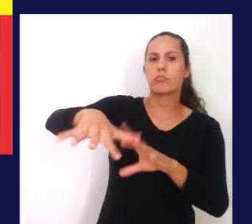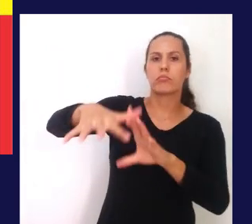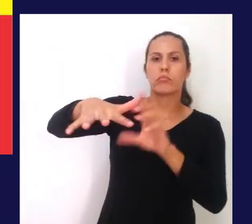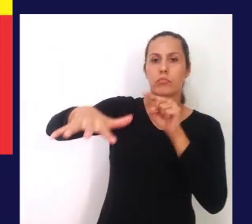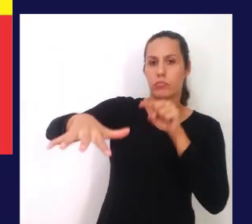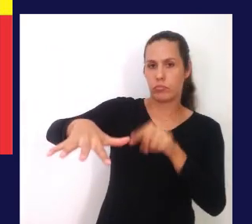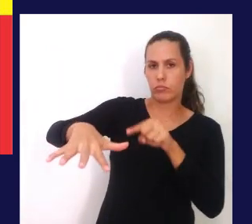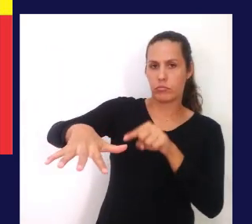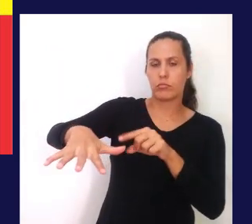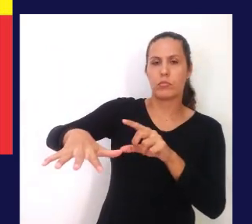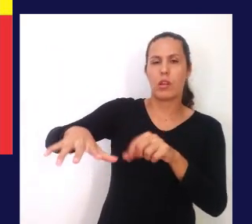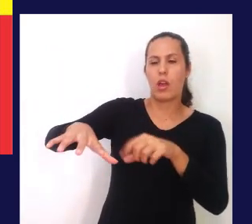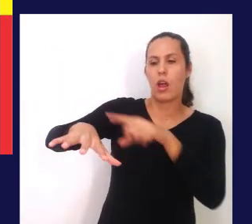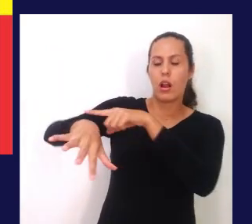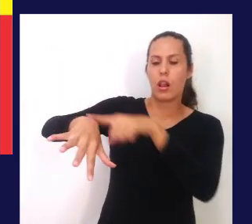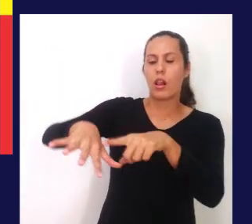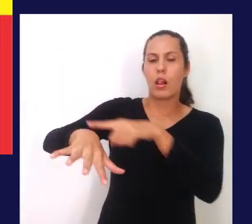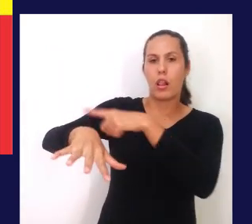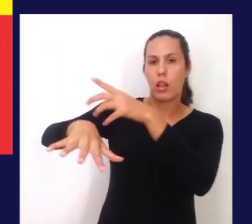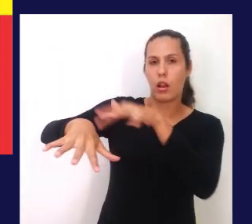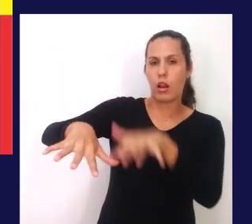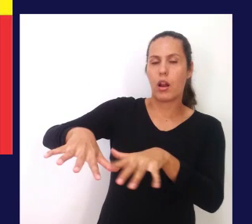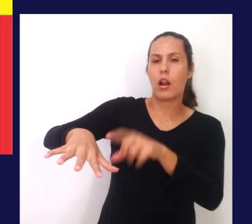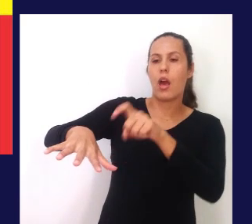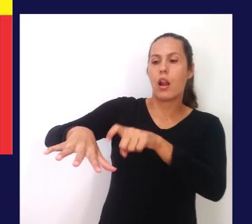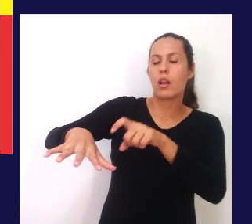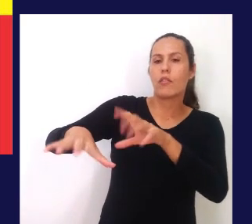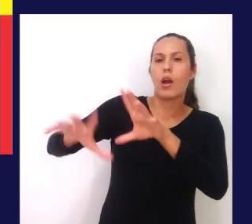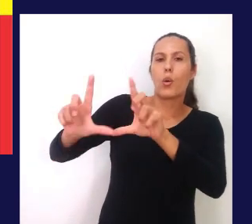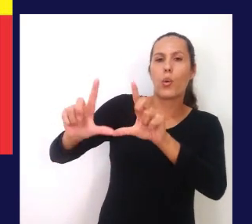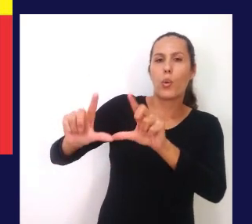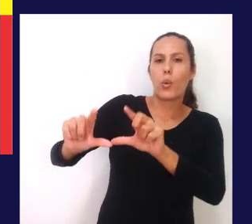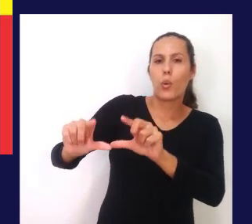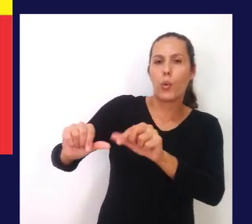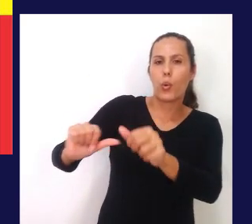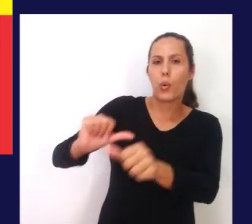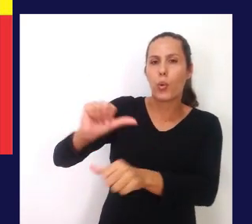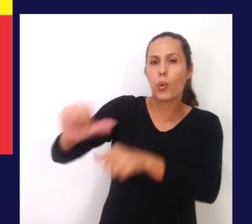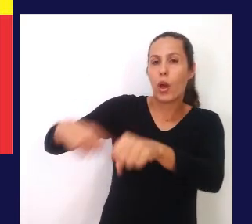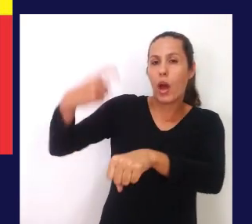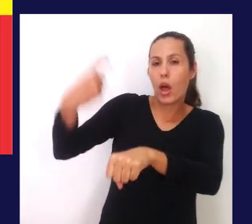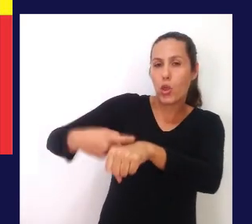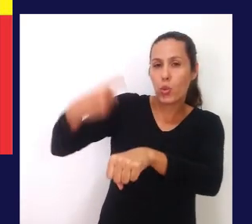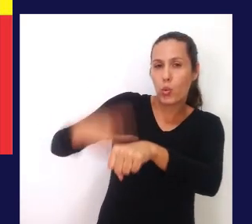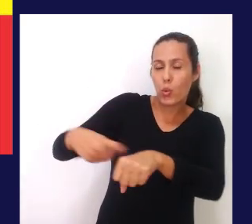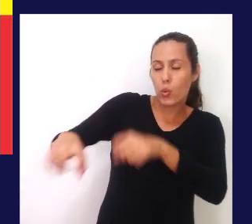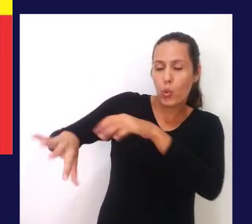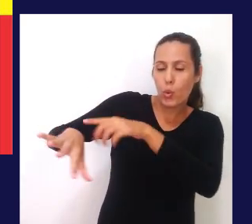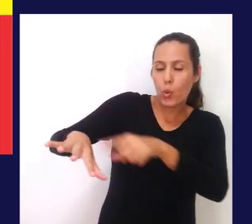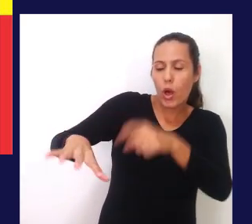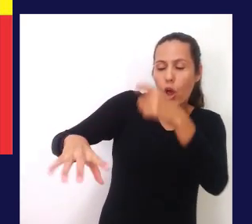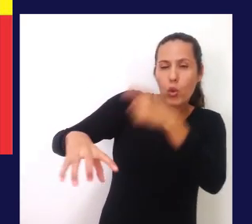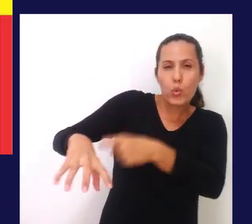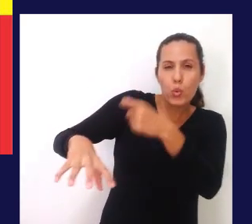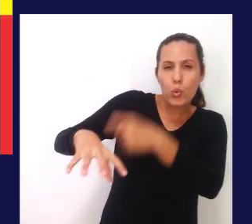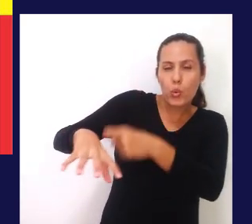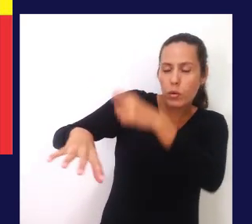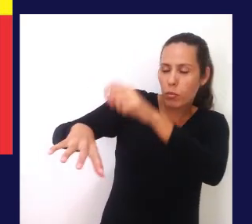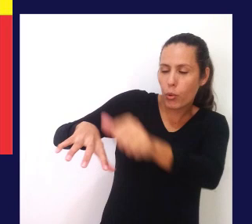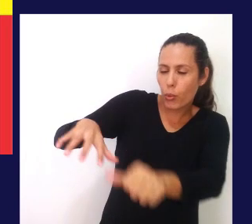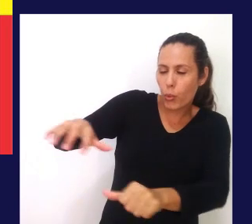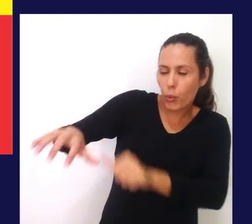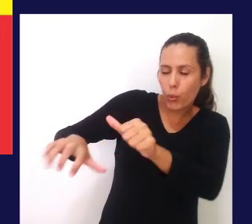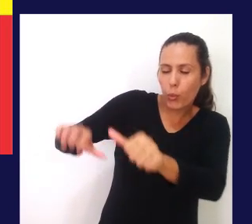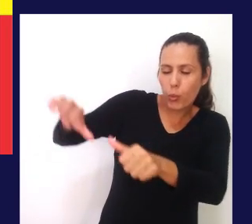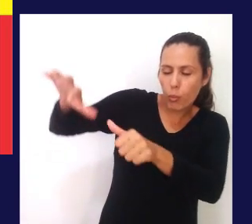através da solidificação da lava, ou seja, do magma. Já o granito não. O granito